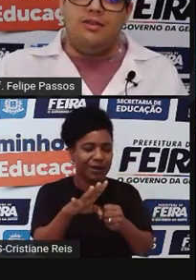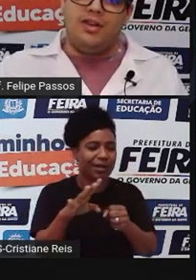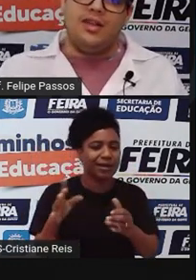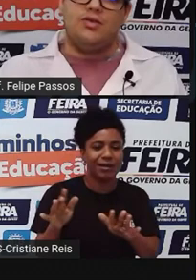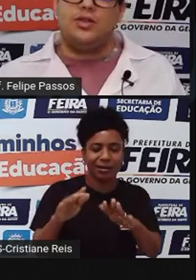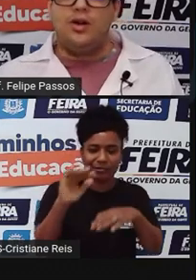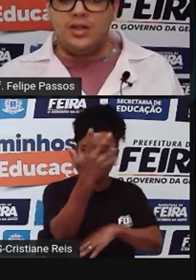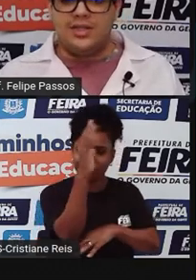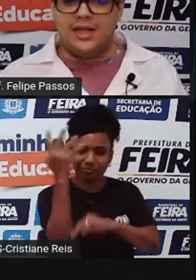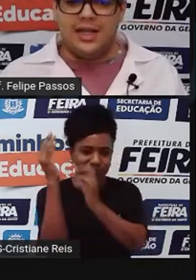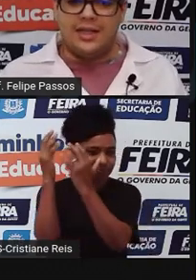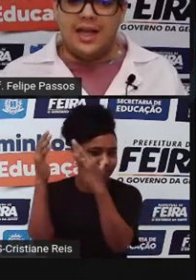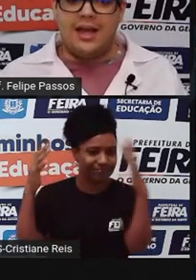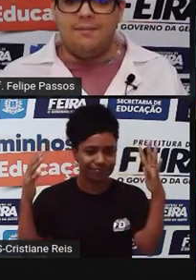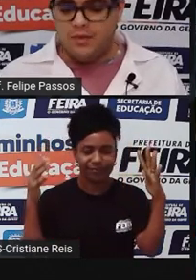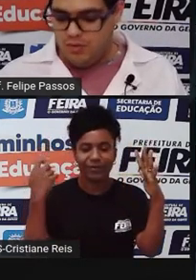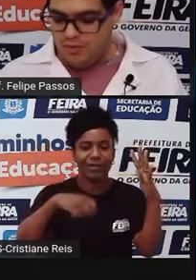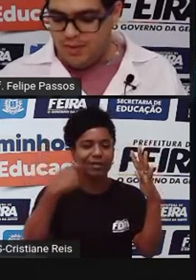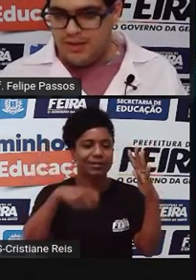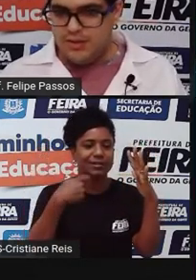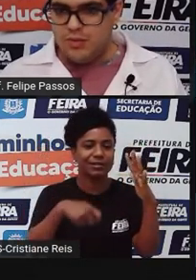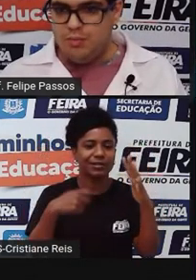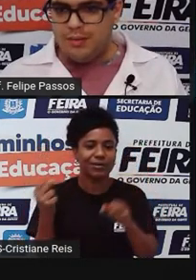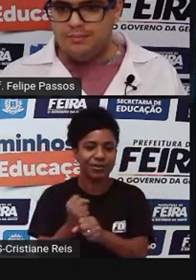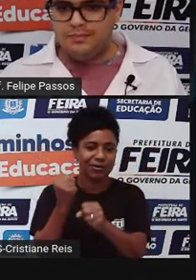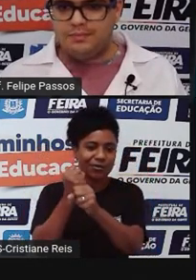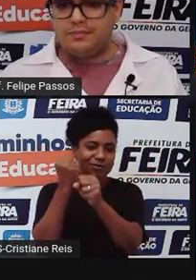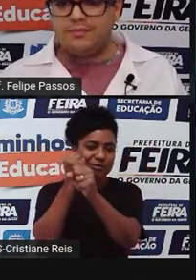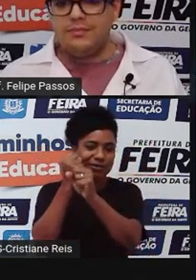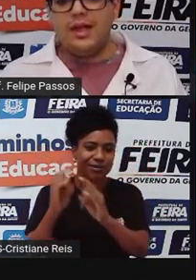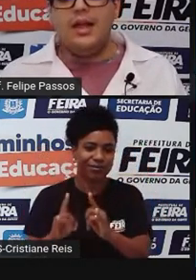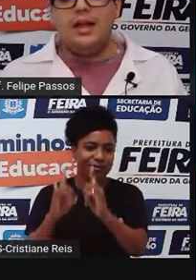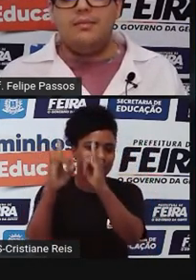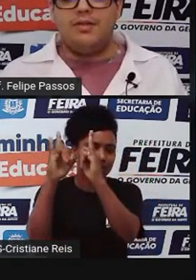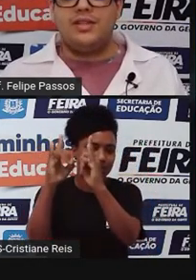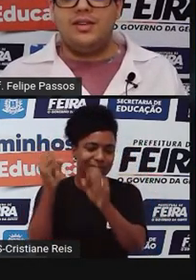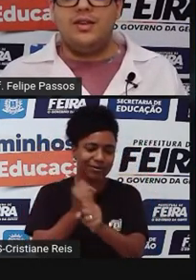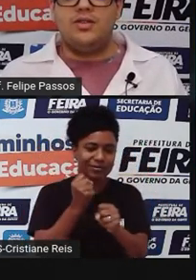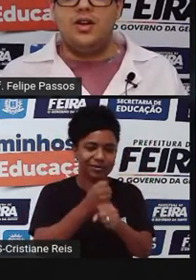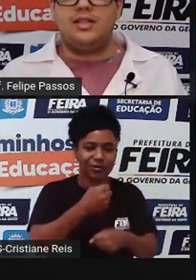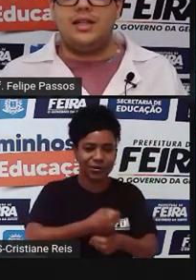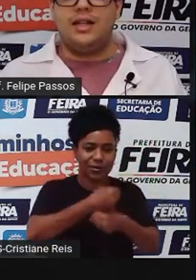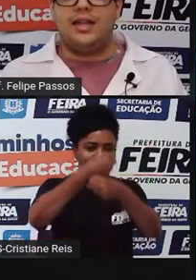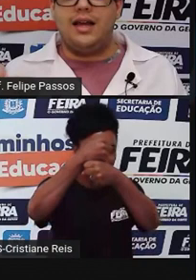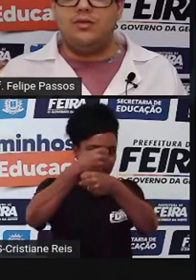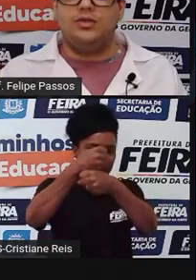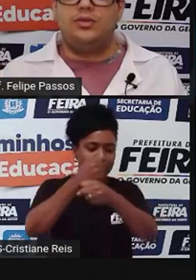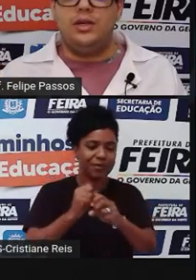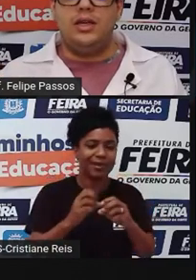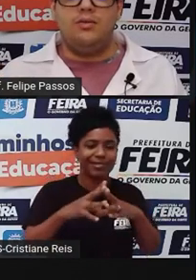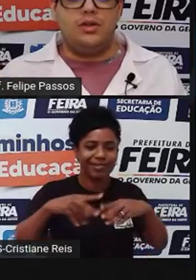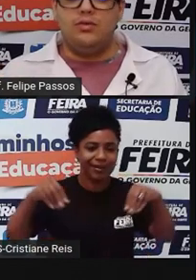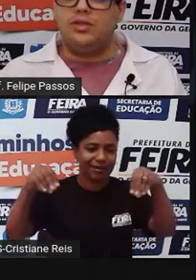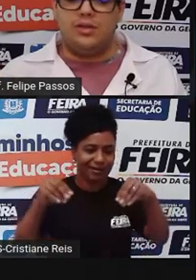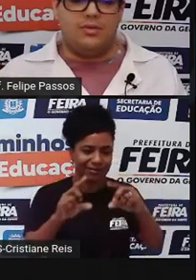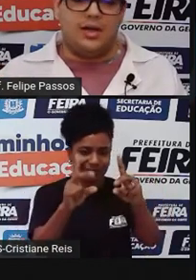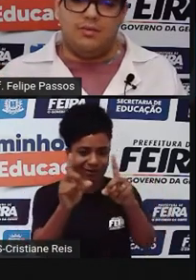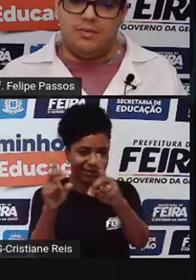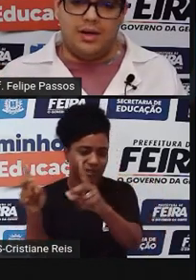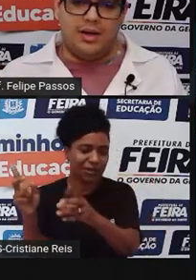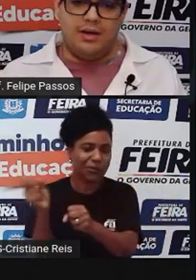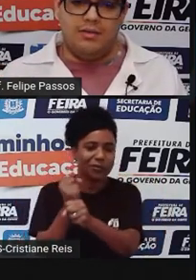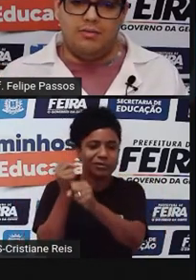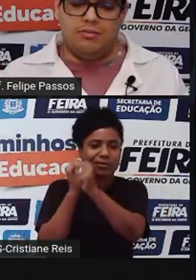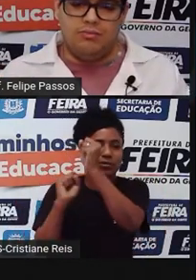lotear e vender os lotes daquela Terra Opa desculpa e para você vender os lotes aquela Terra construir uma indústria